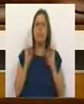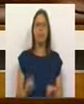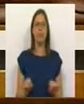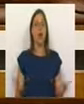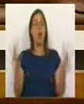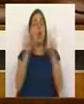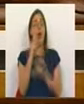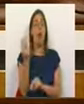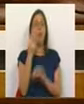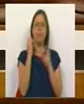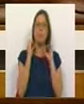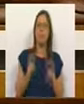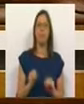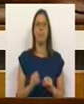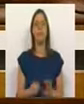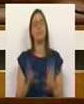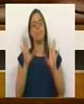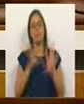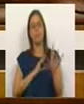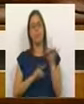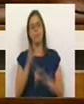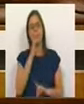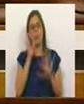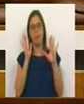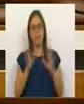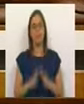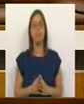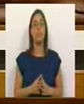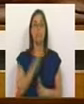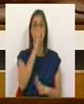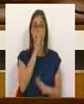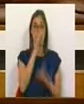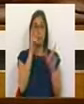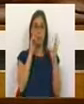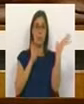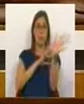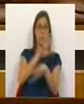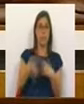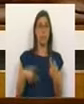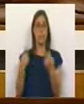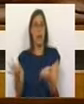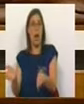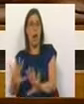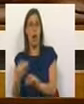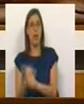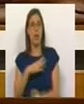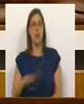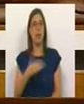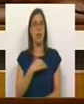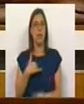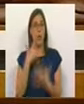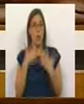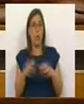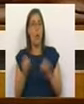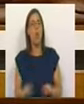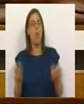nenhuma nova unidade. Mas, senhoras e senhores deputados, se o descontrole e o desinvestimento no Serviço Nacional de Saúde são